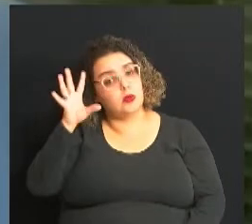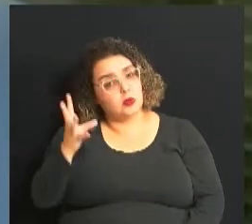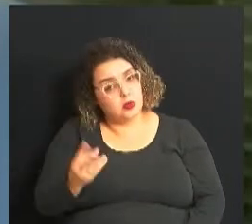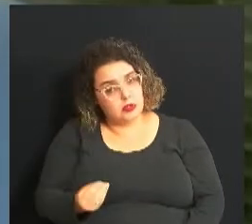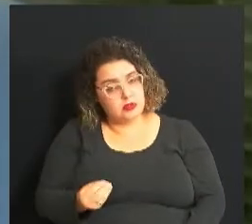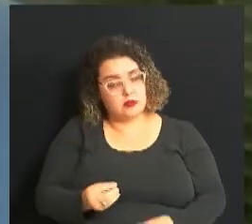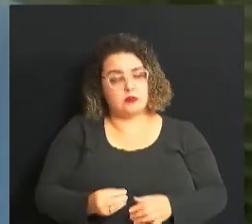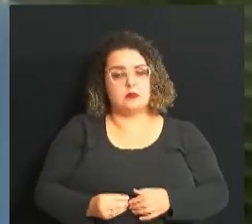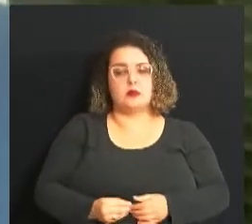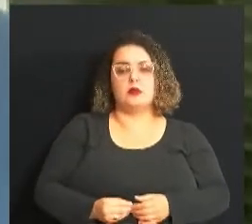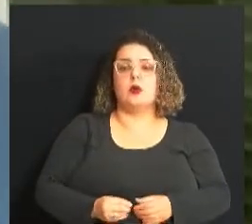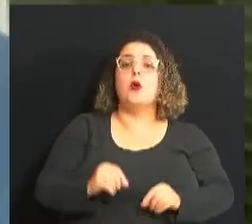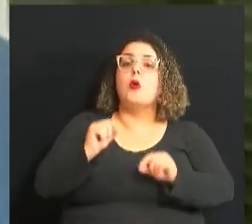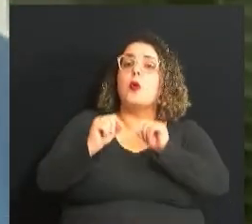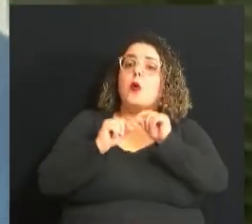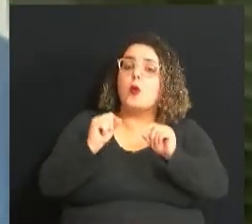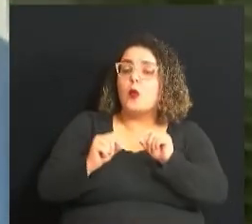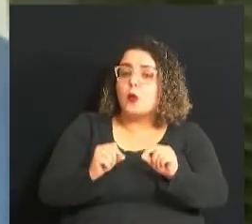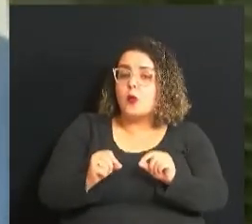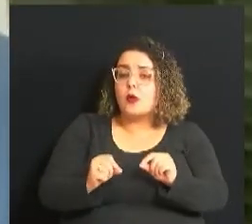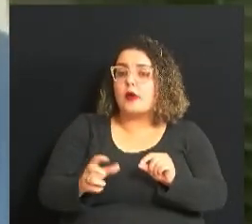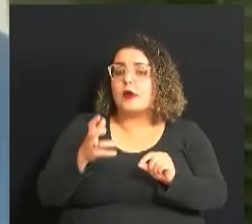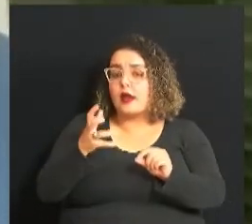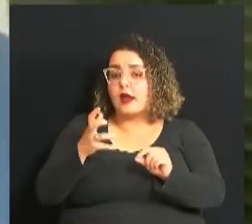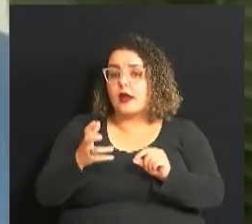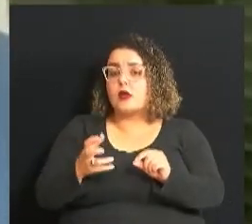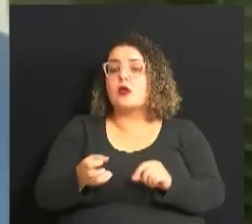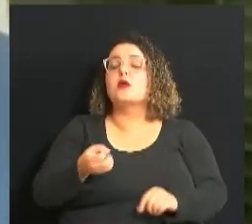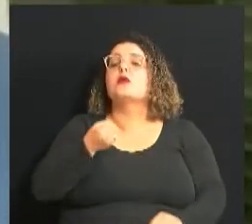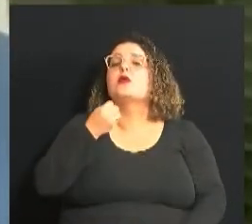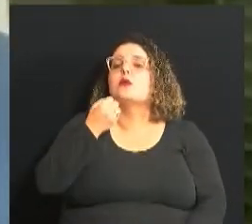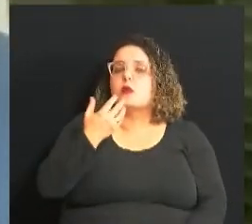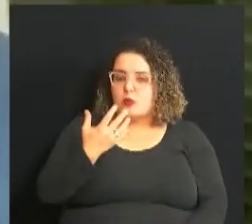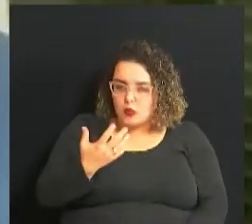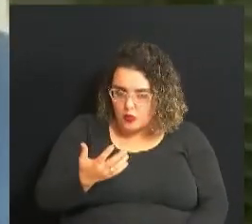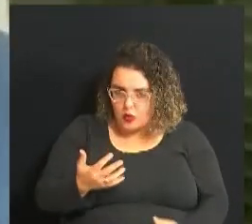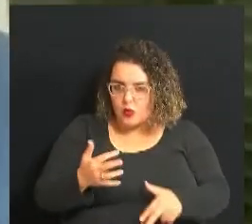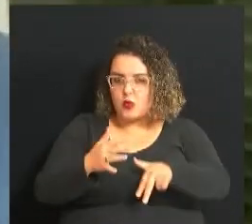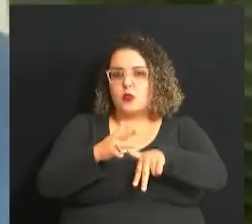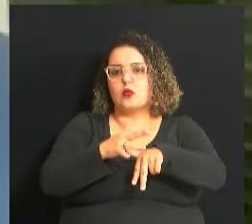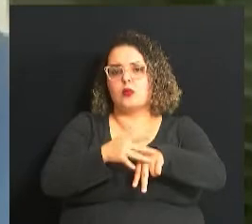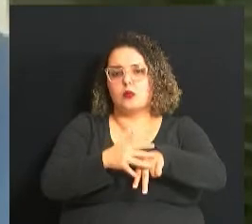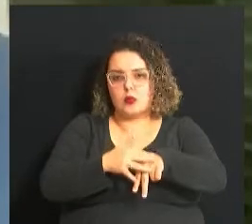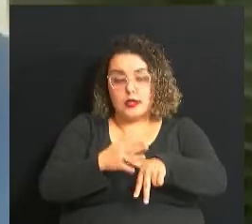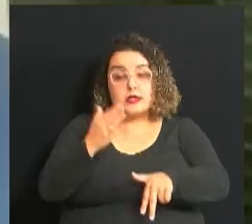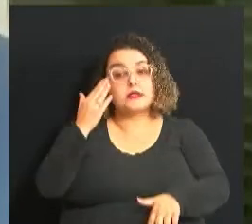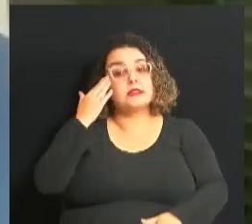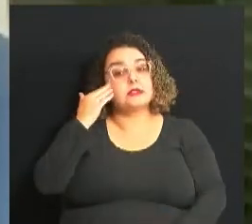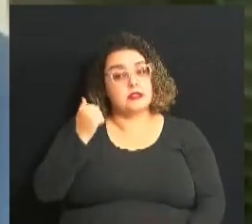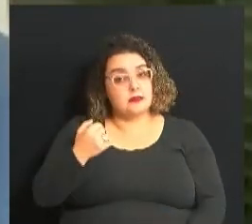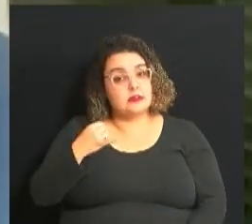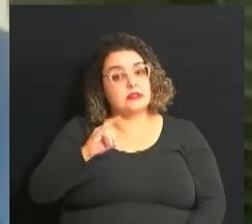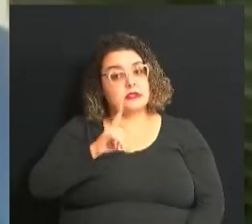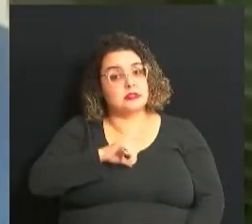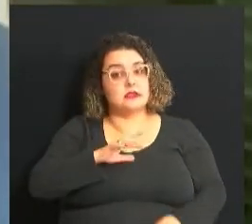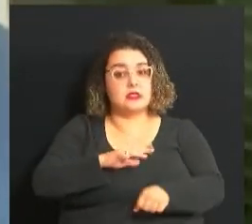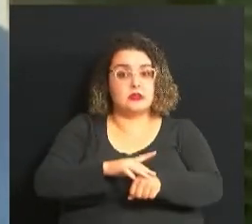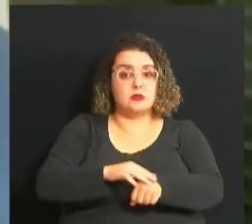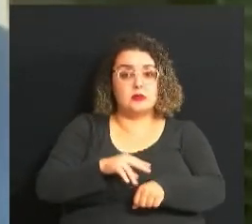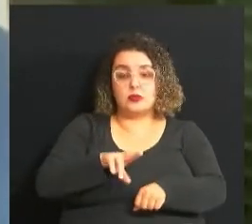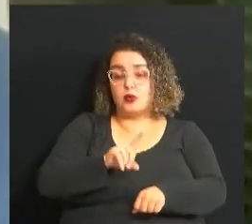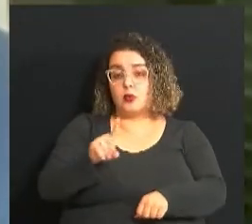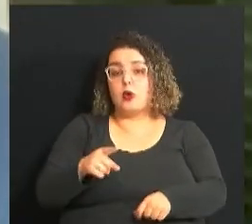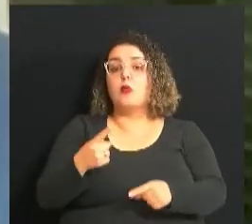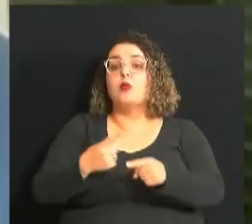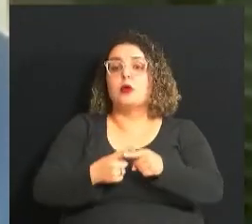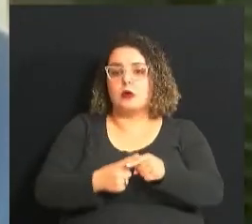nós preconizamos, Viviane, é o seguinte: é bom que o paciente saiba se ele tem uma doença ou não. Por quê? Porque o